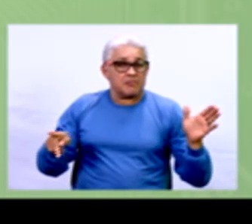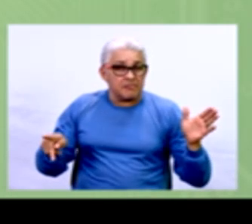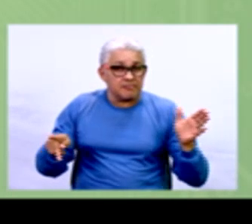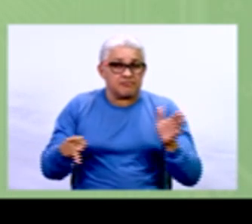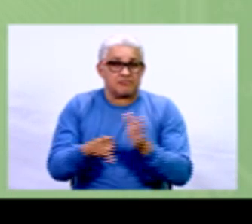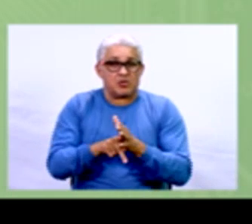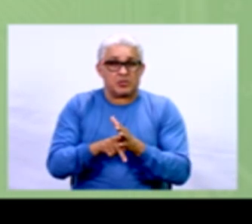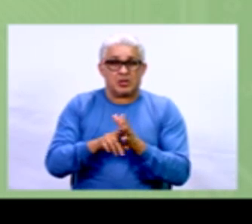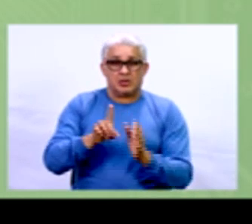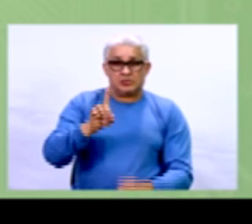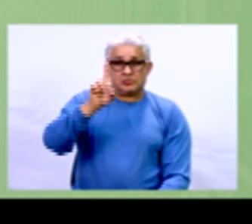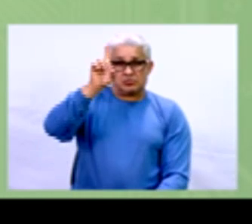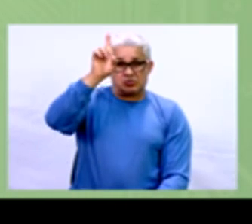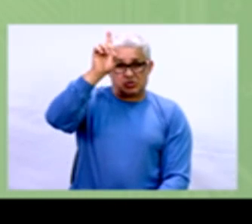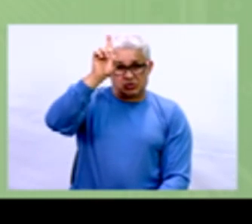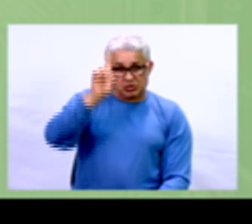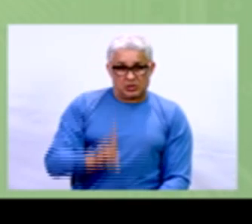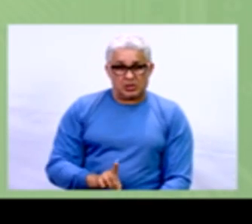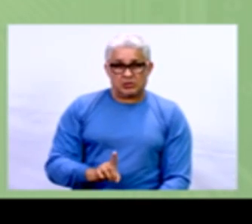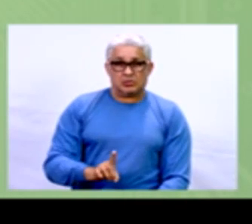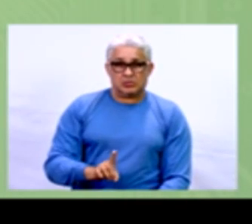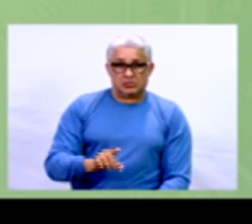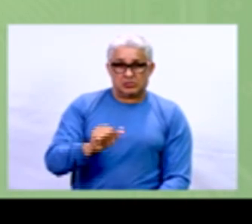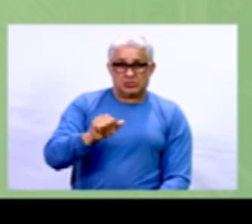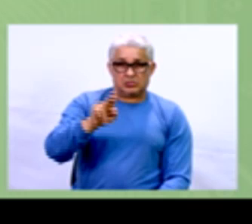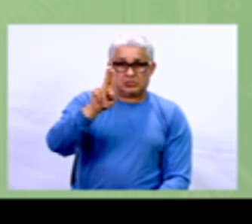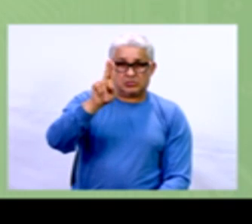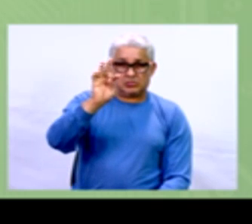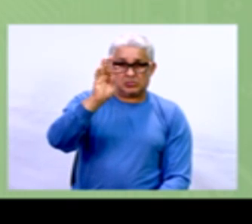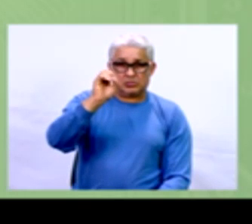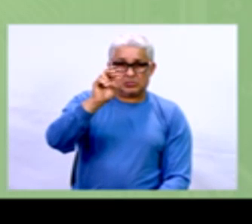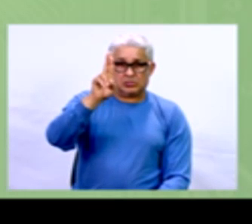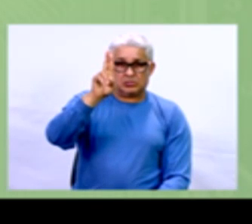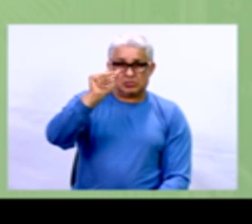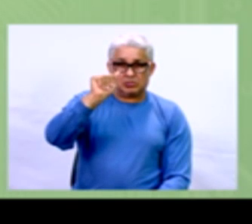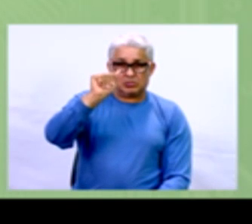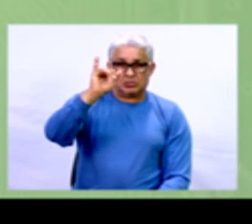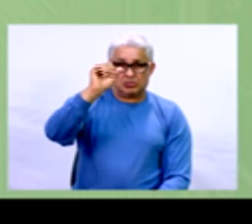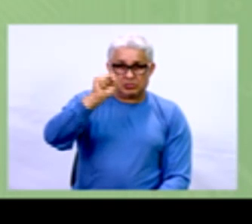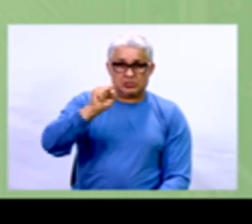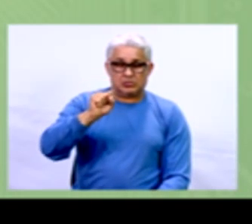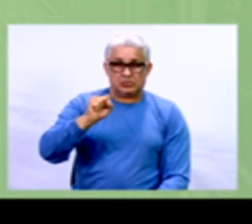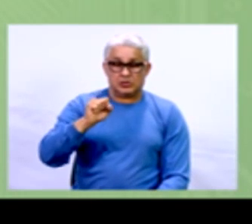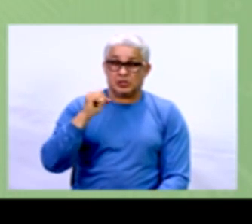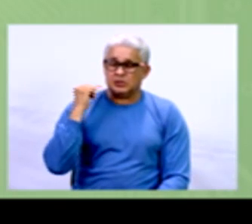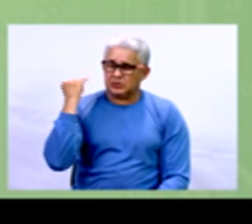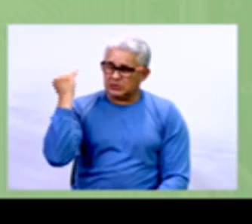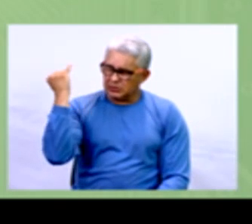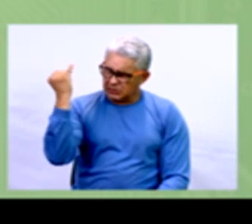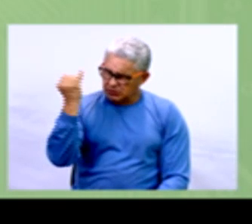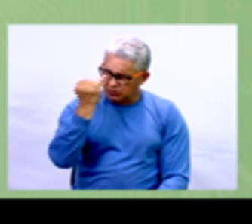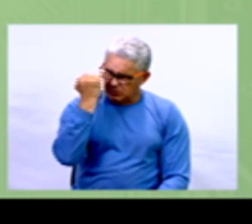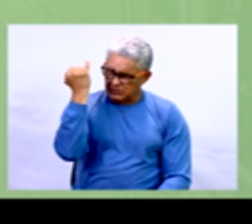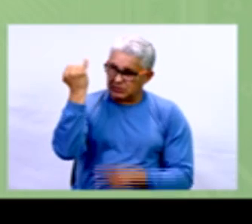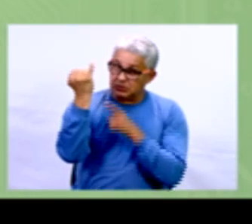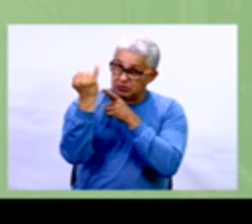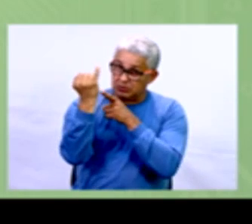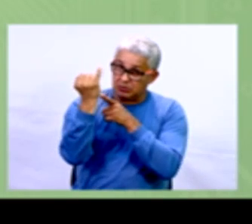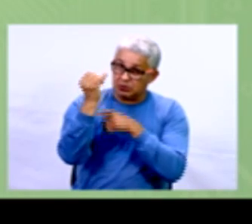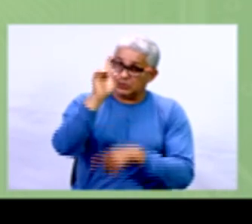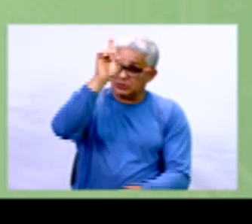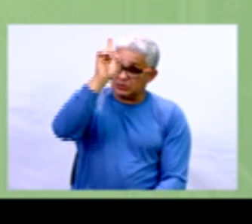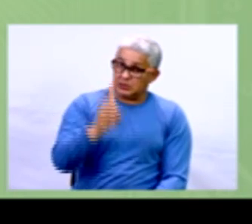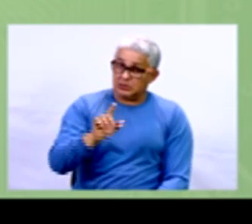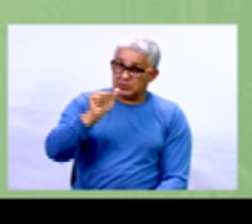questões relacionadas à propriedade e direitos autorais. Gente, isso daqui, ó, é importantíssimo. Nos dias de